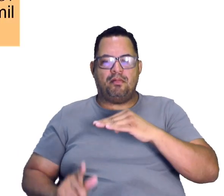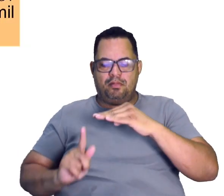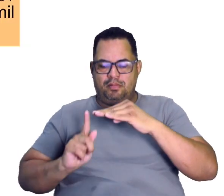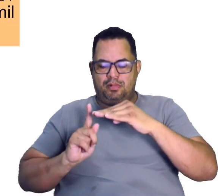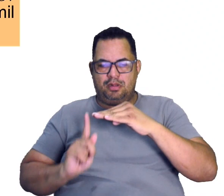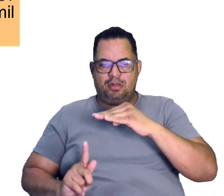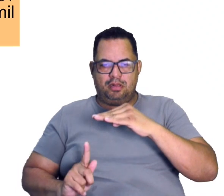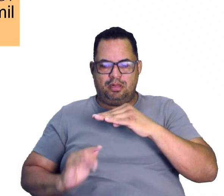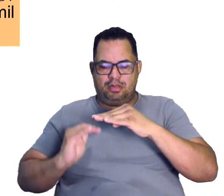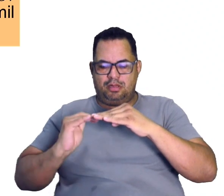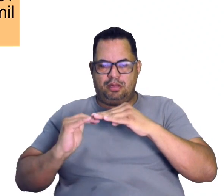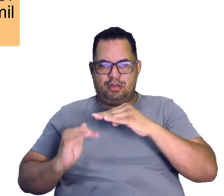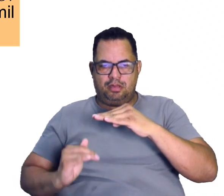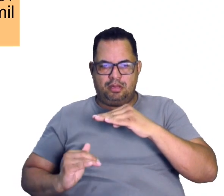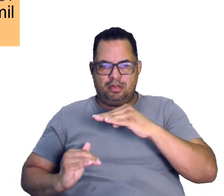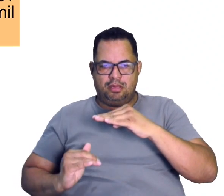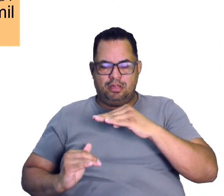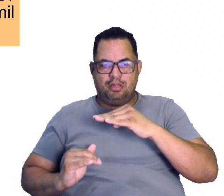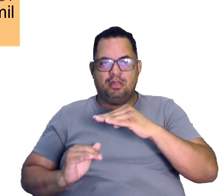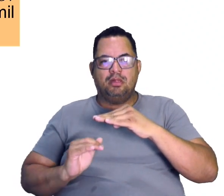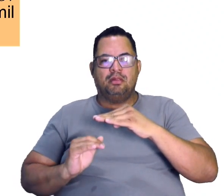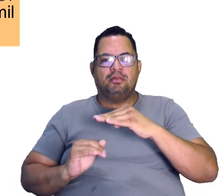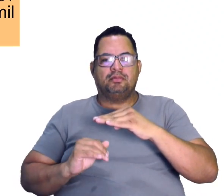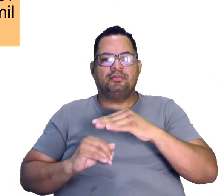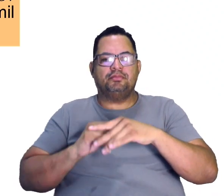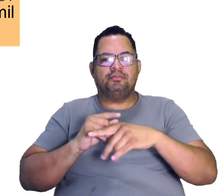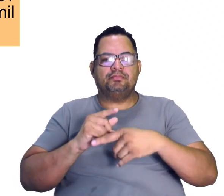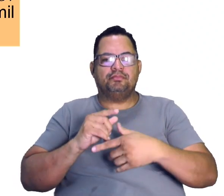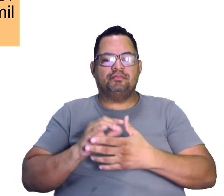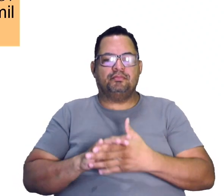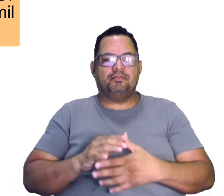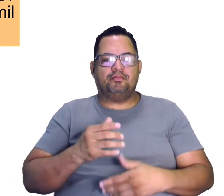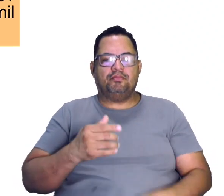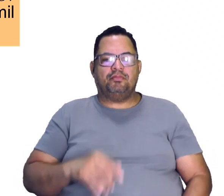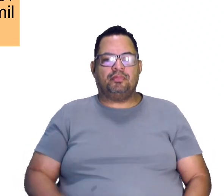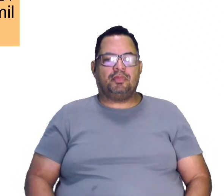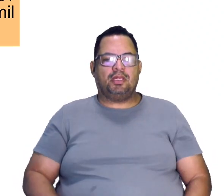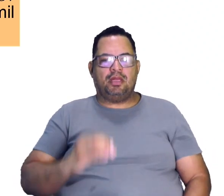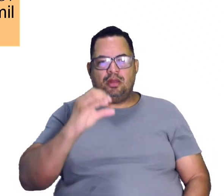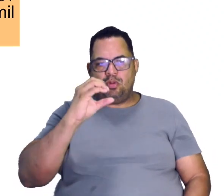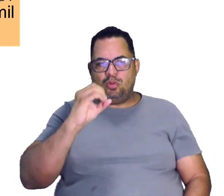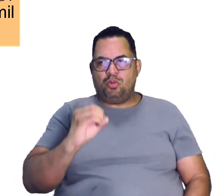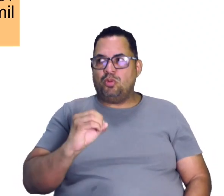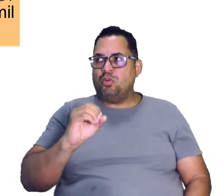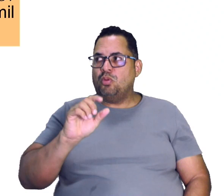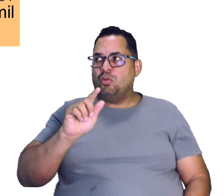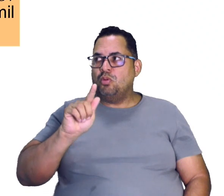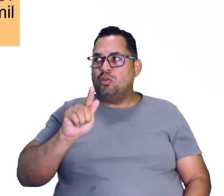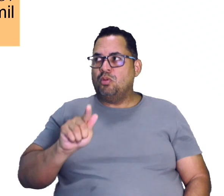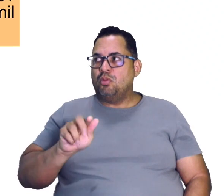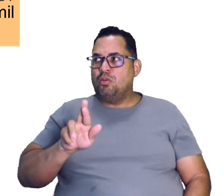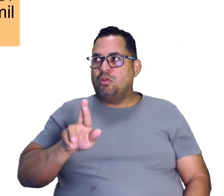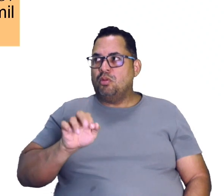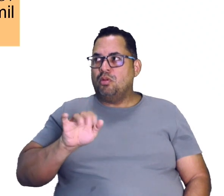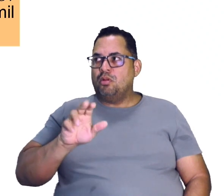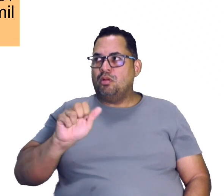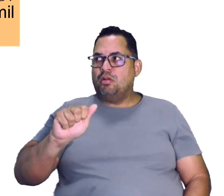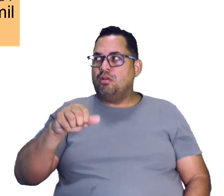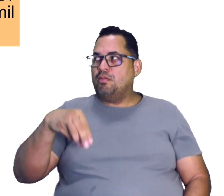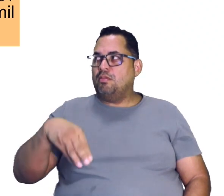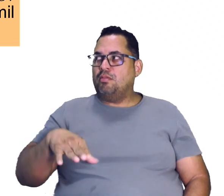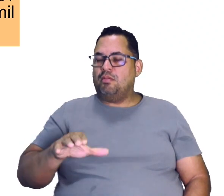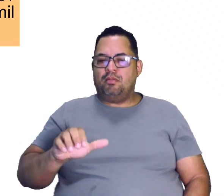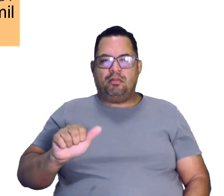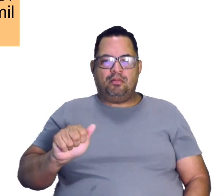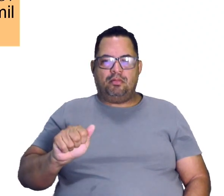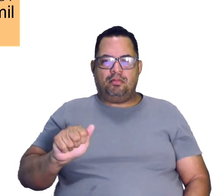O grama, a lembrar a expressão, gente. Tem muitos que chamam que fala a grama. Não, grama é o vegetal, né? Que